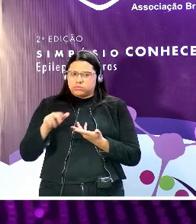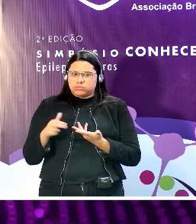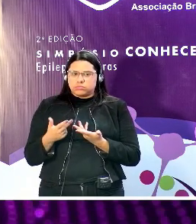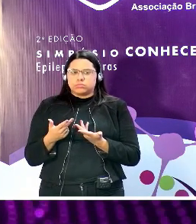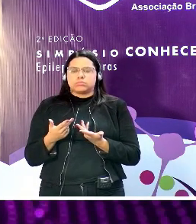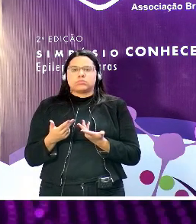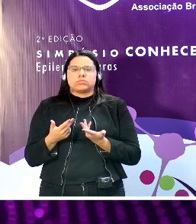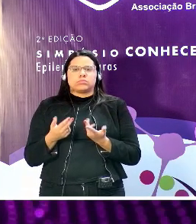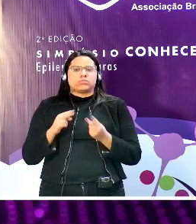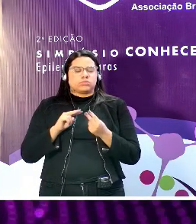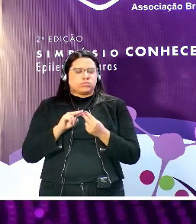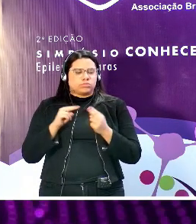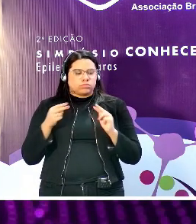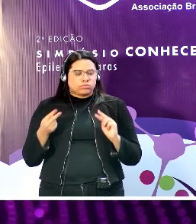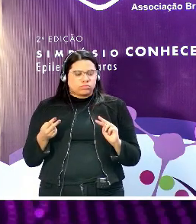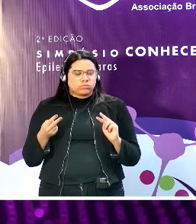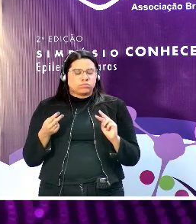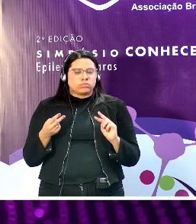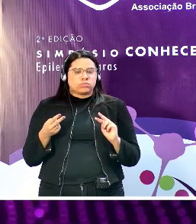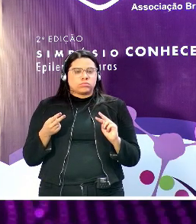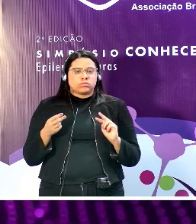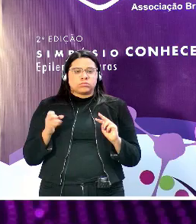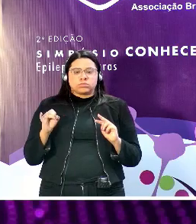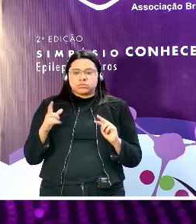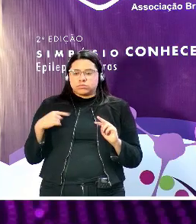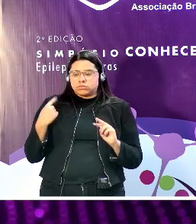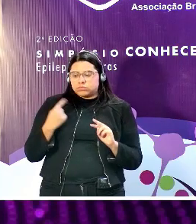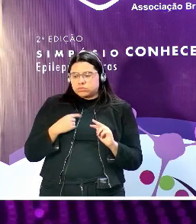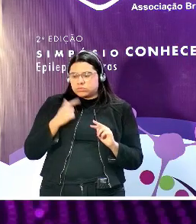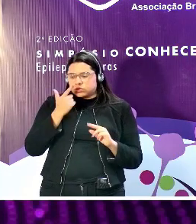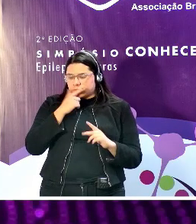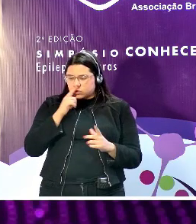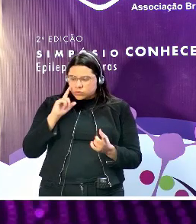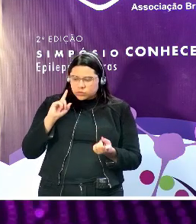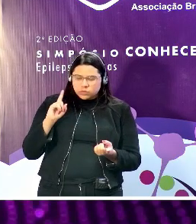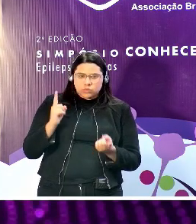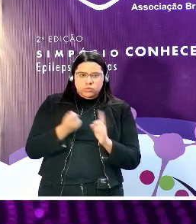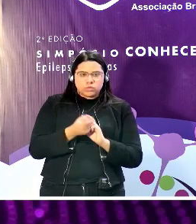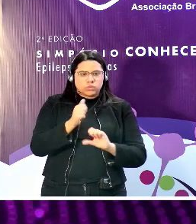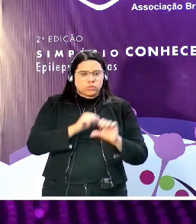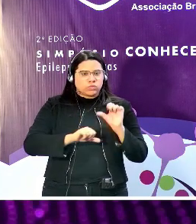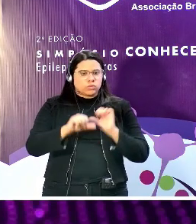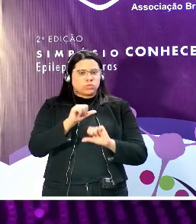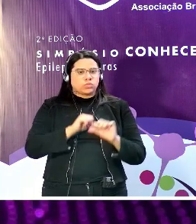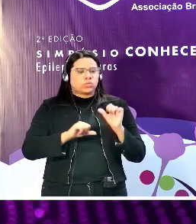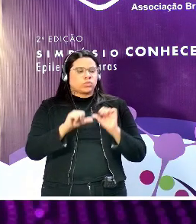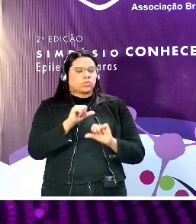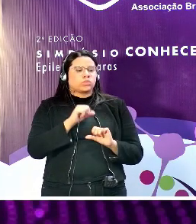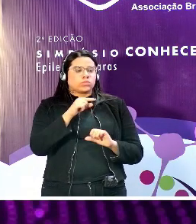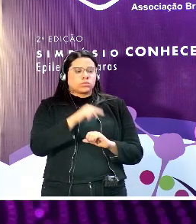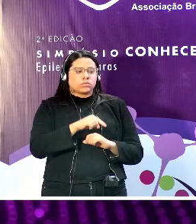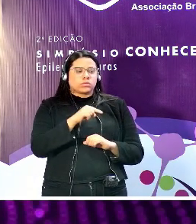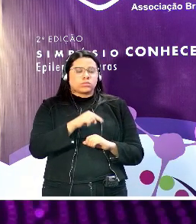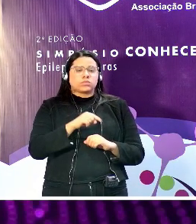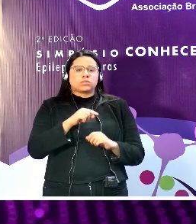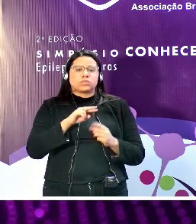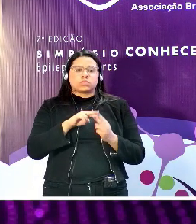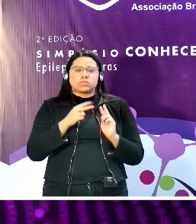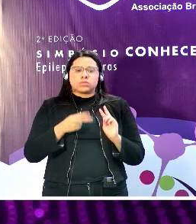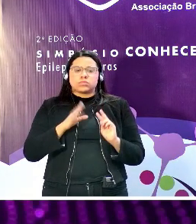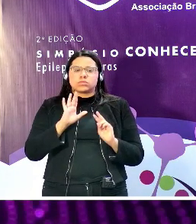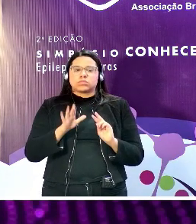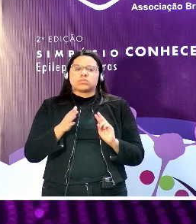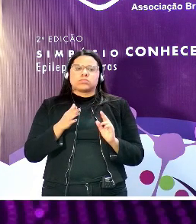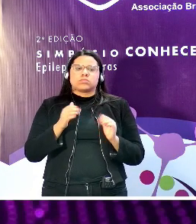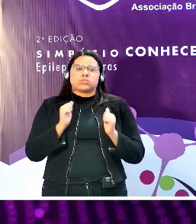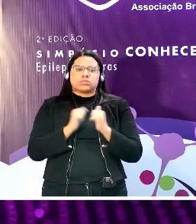ideologias genéticas. Se a gente consegue reverter isso, aquele gene já está envolvido há